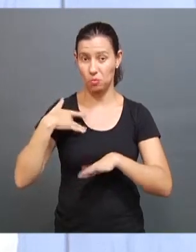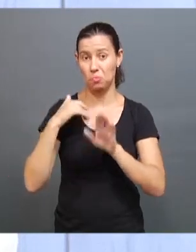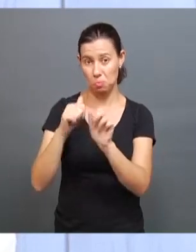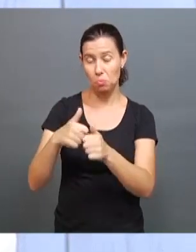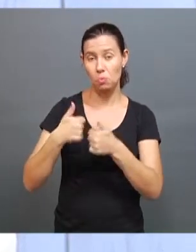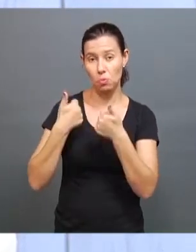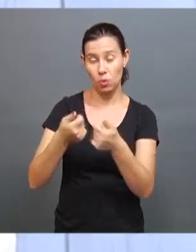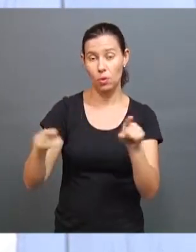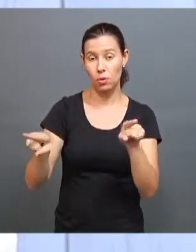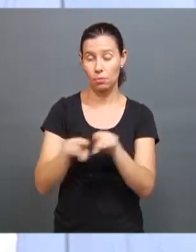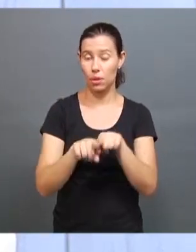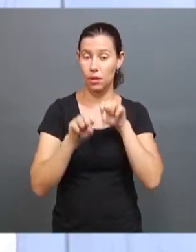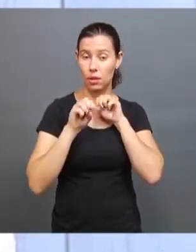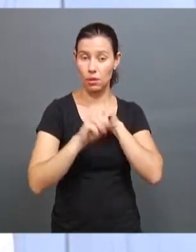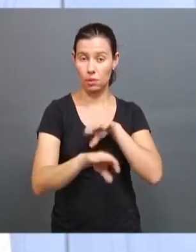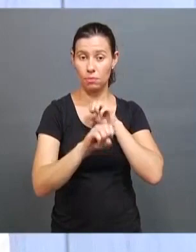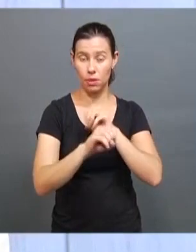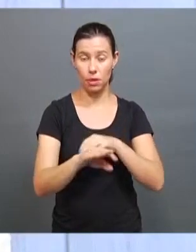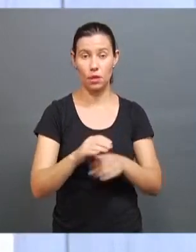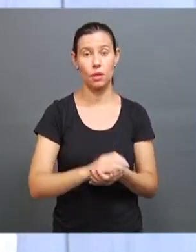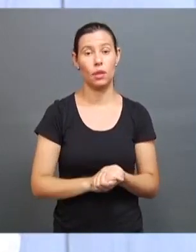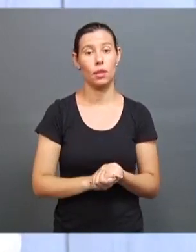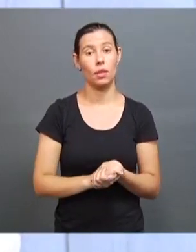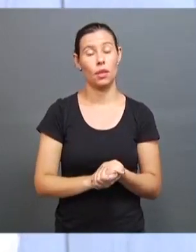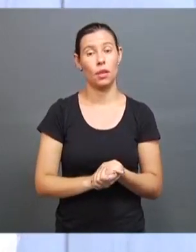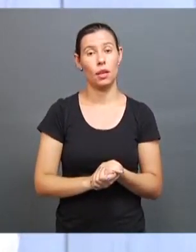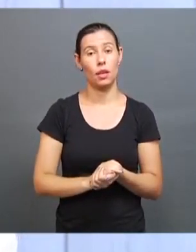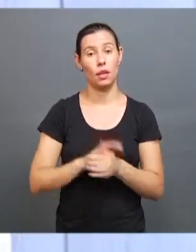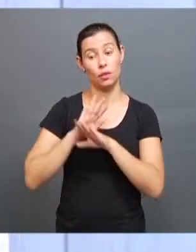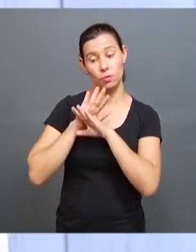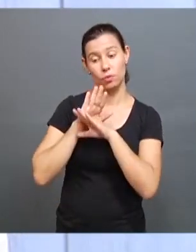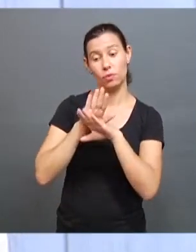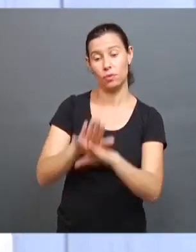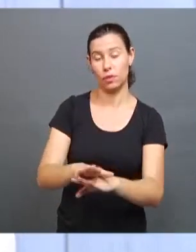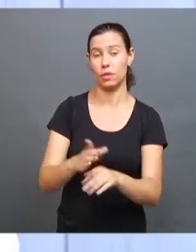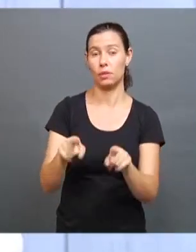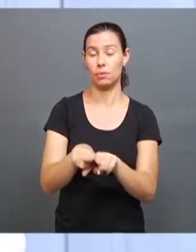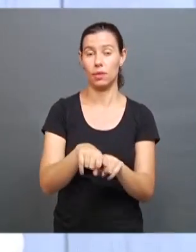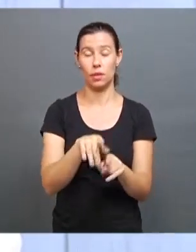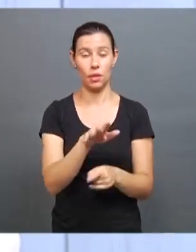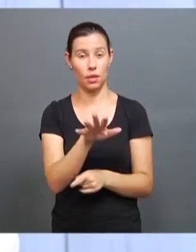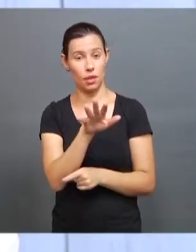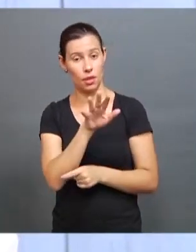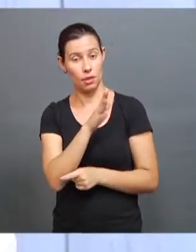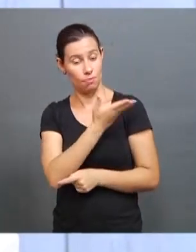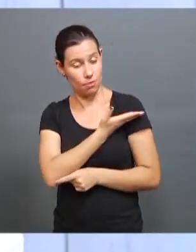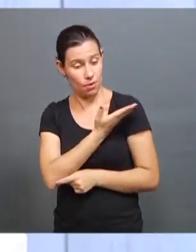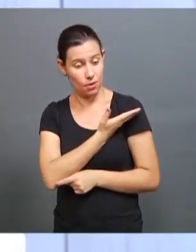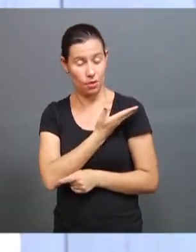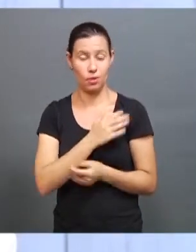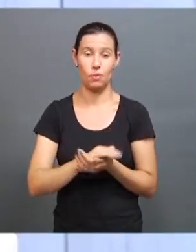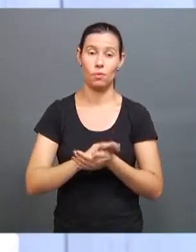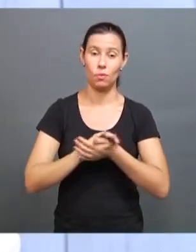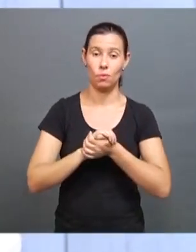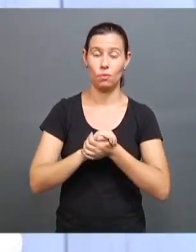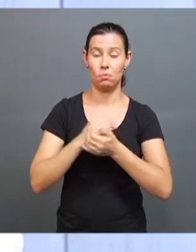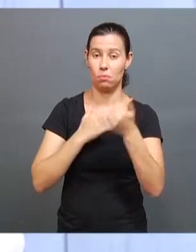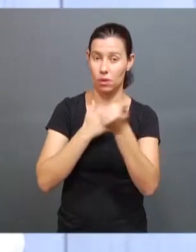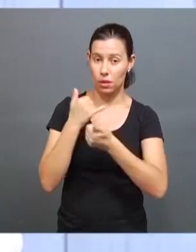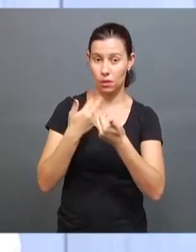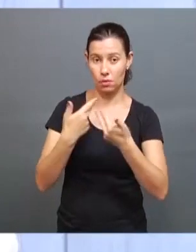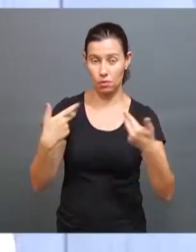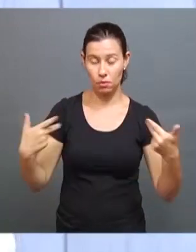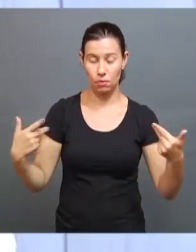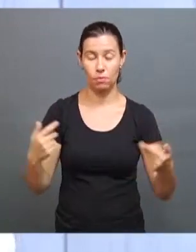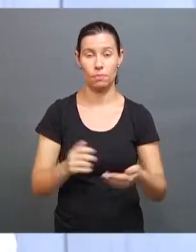Um ensinamento, eu posso ensinar generosidade, eu posso ensinar amizade através de um brinquedo, compartilhar através de um